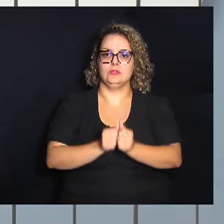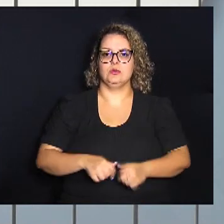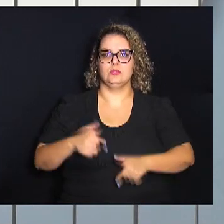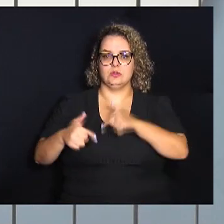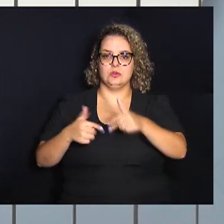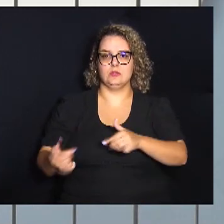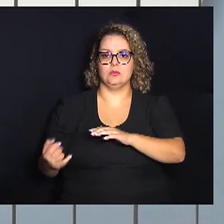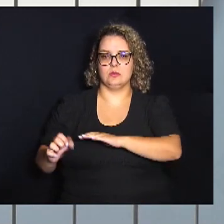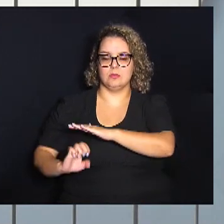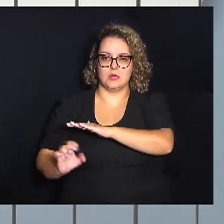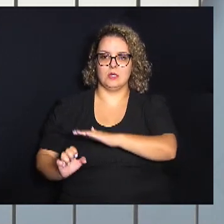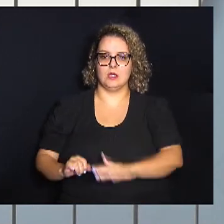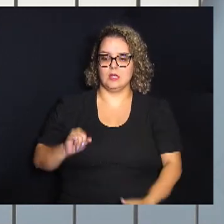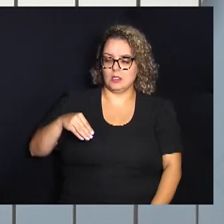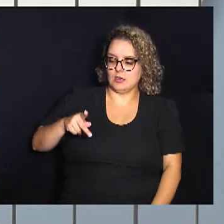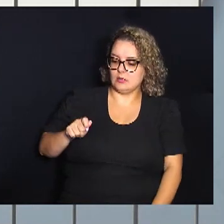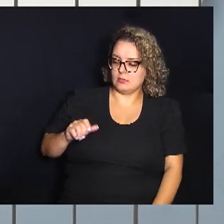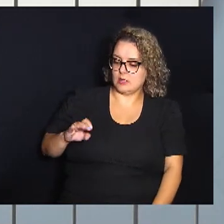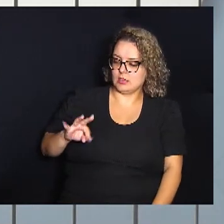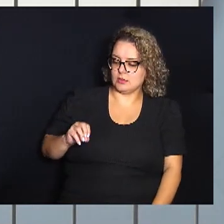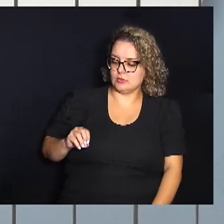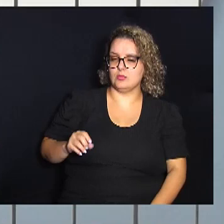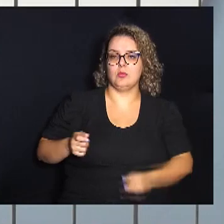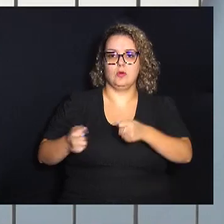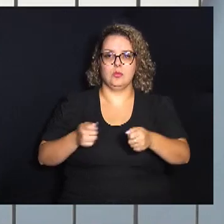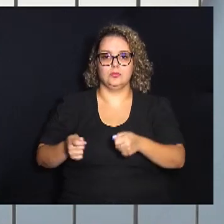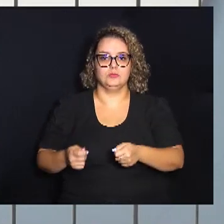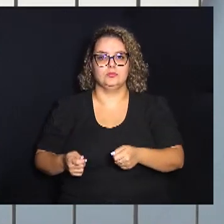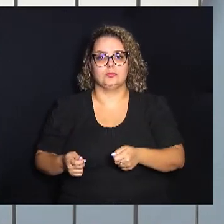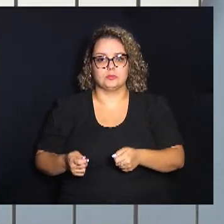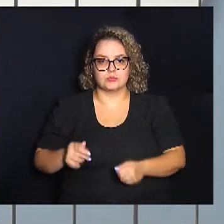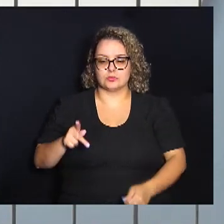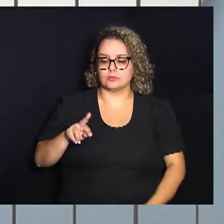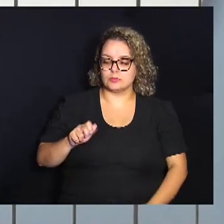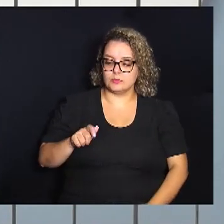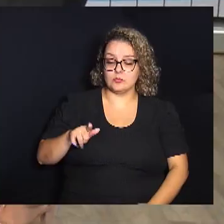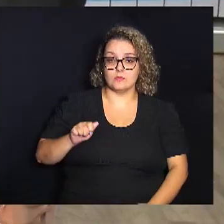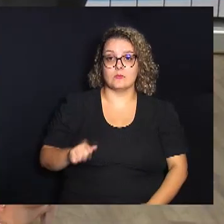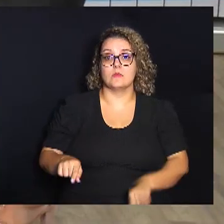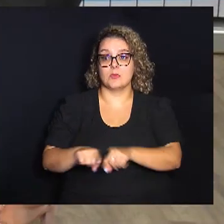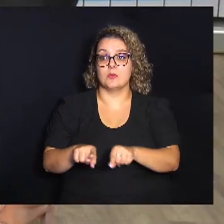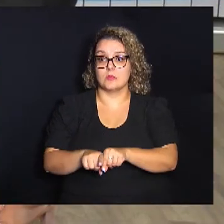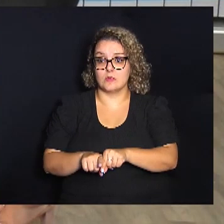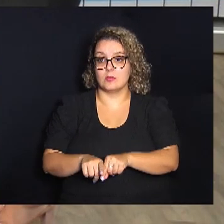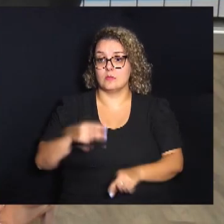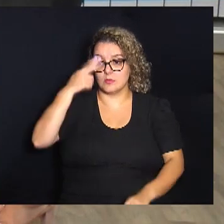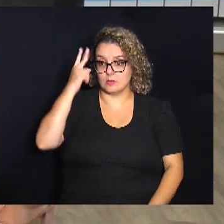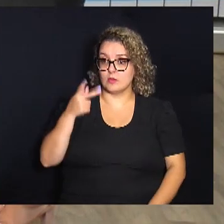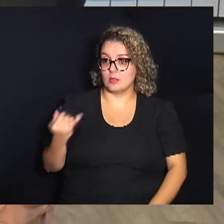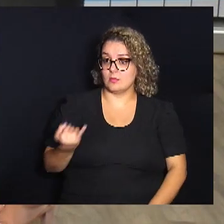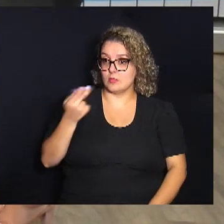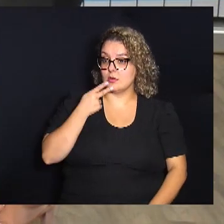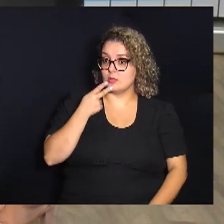chamada Impacto Controle de Pragas, que atuam nas visitas. Inclusive, Gabriel, nesse aviso é importante salientar que